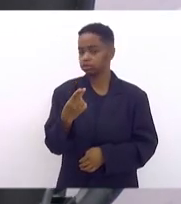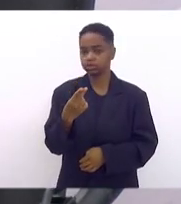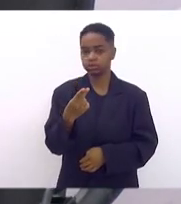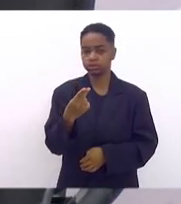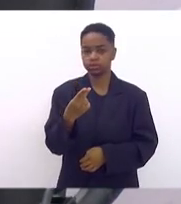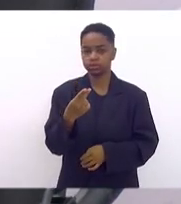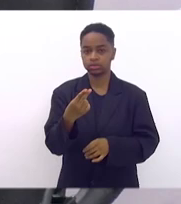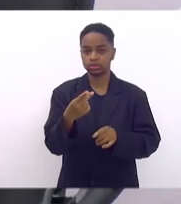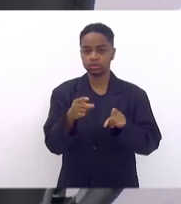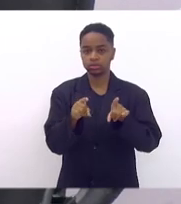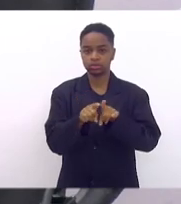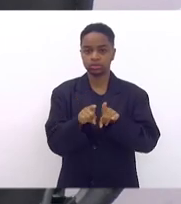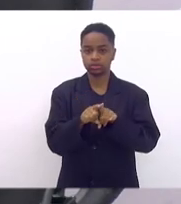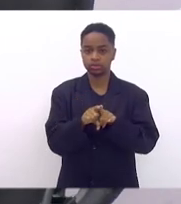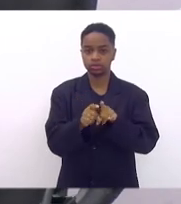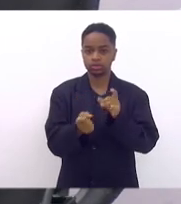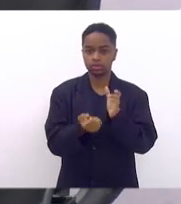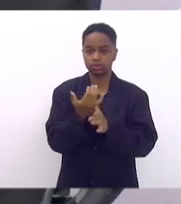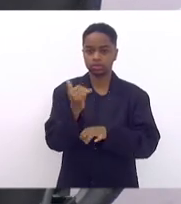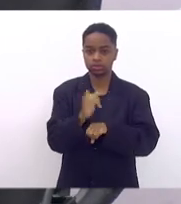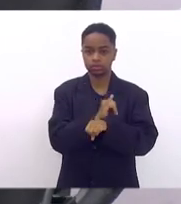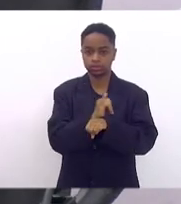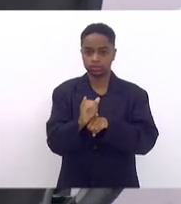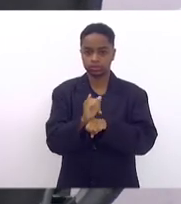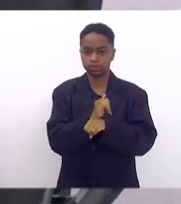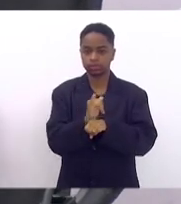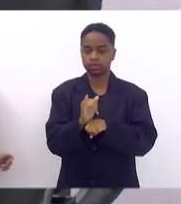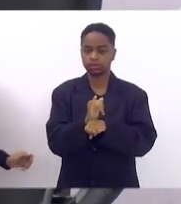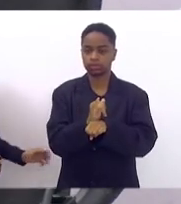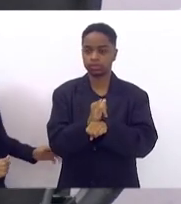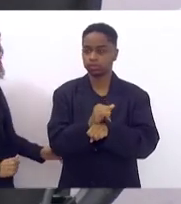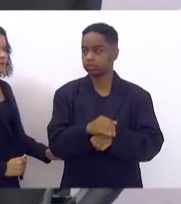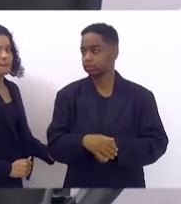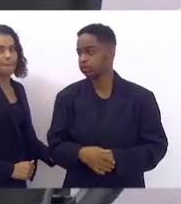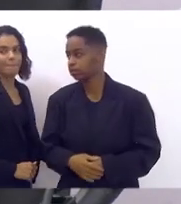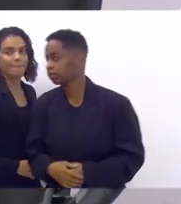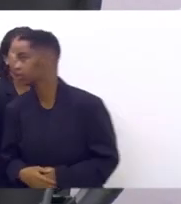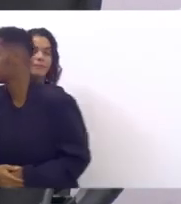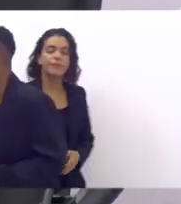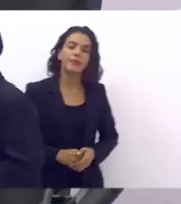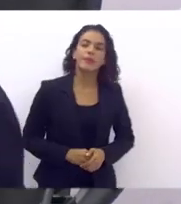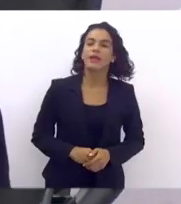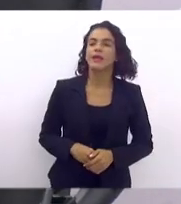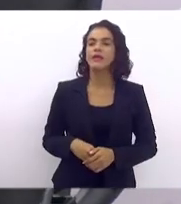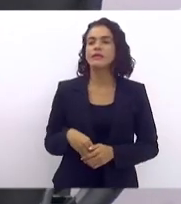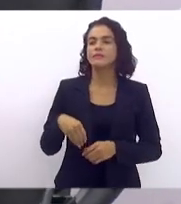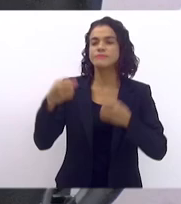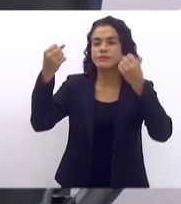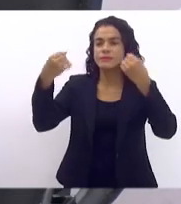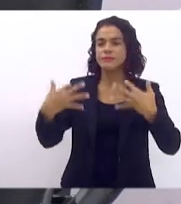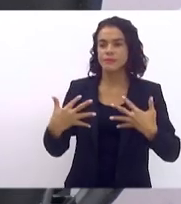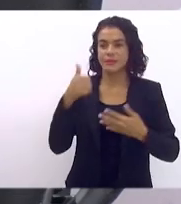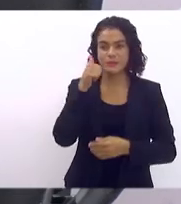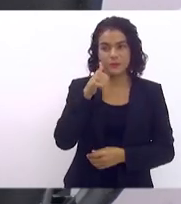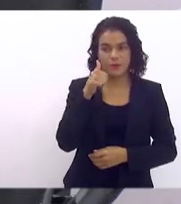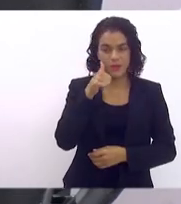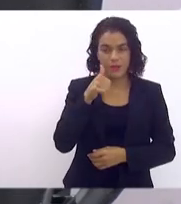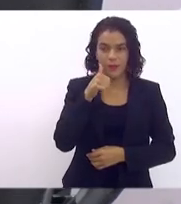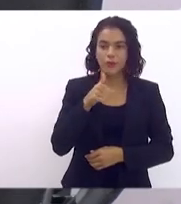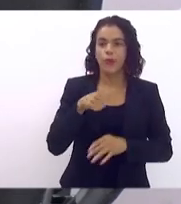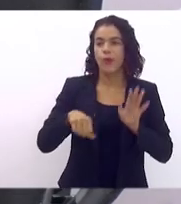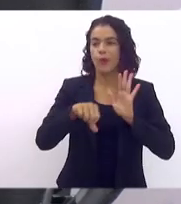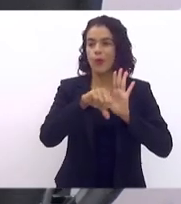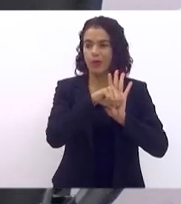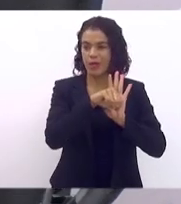exatamente também de criar ferramentas que esclareçam essas mulheres, né, o crime